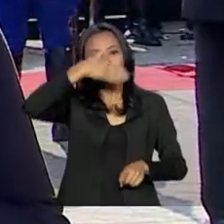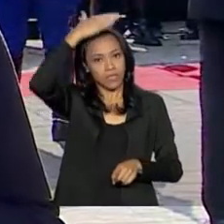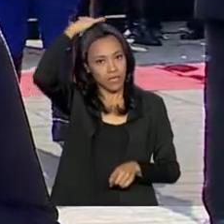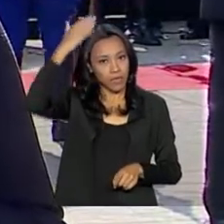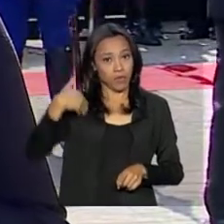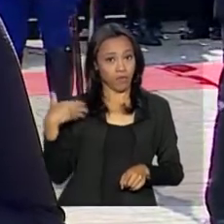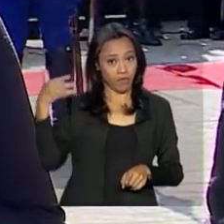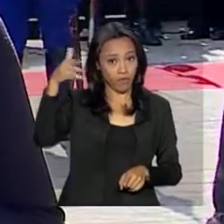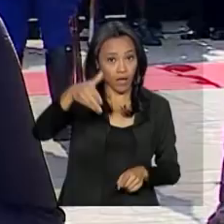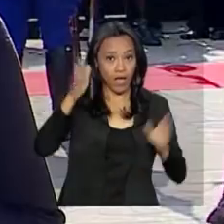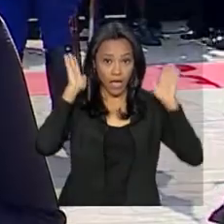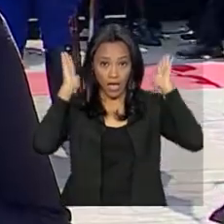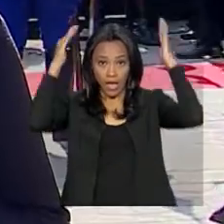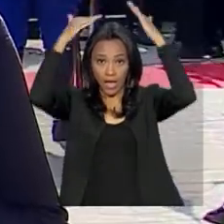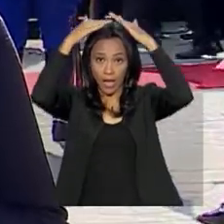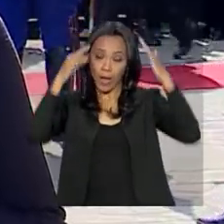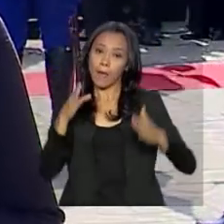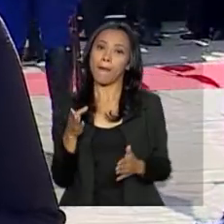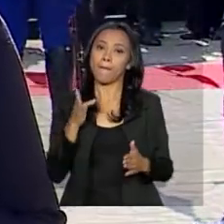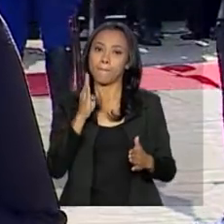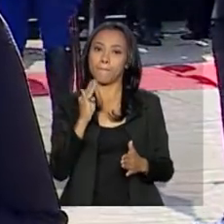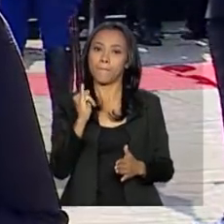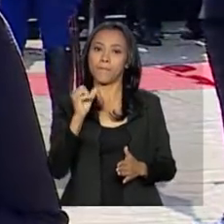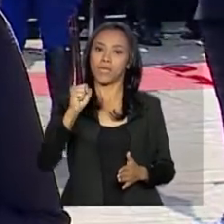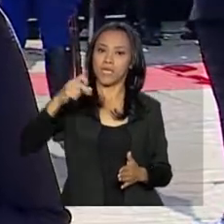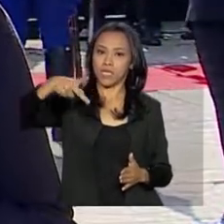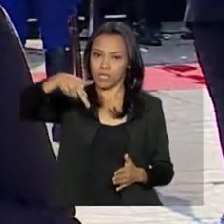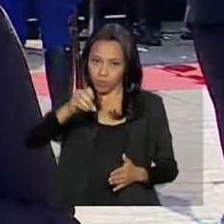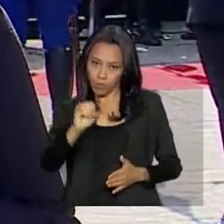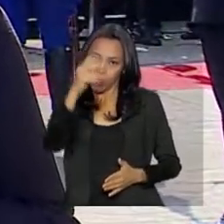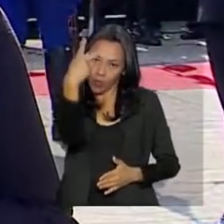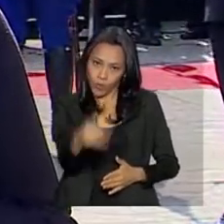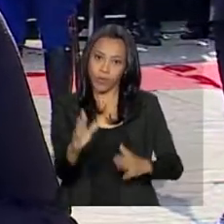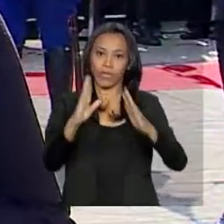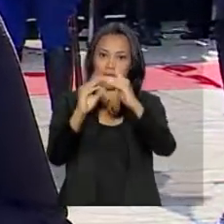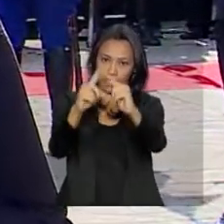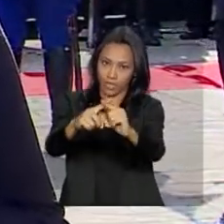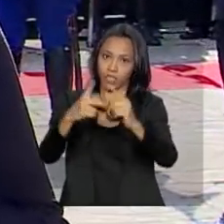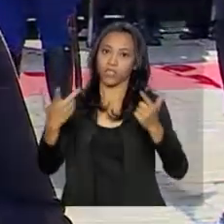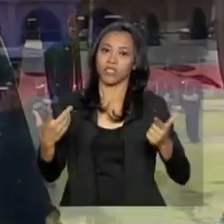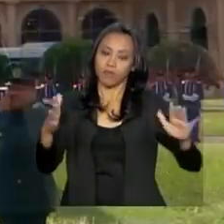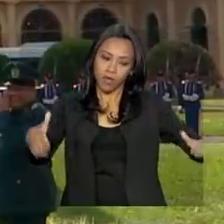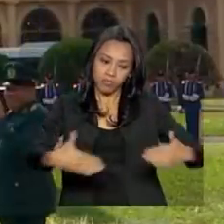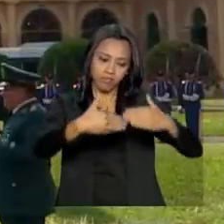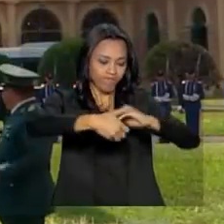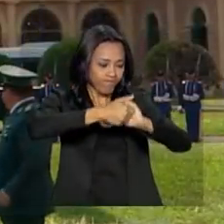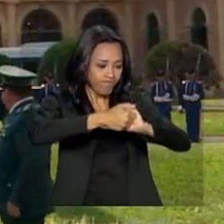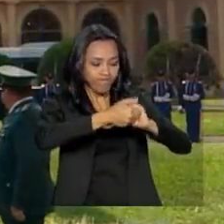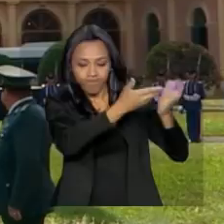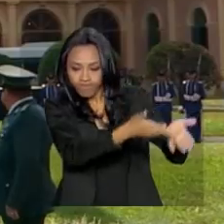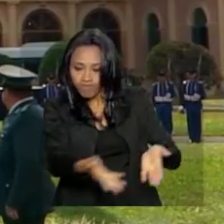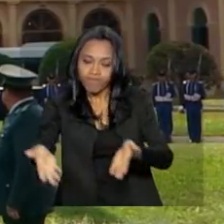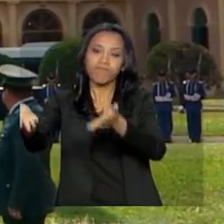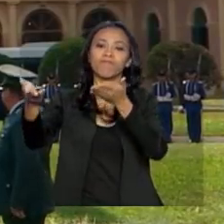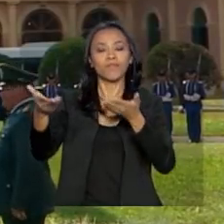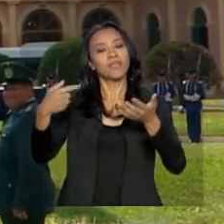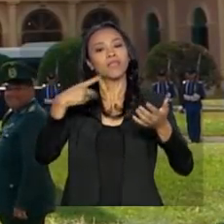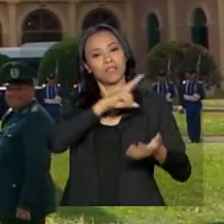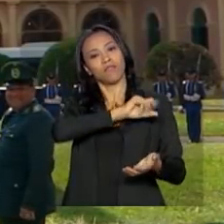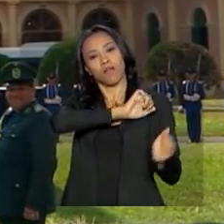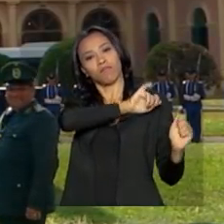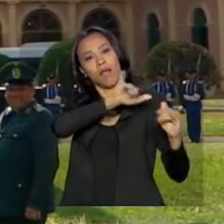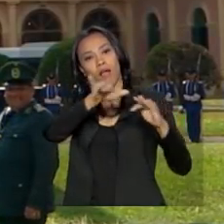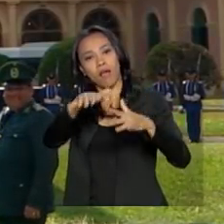Acer Bispo do da igreja aqui da da catedral do Paraguai e eles eles estão aqui para participar dessa solenidade eh